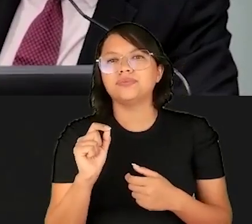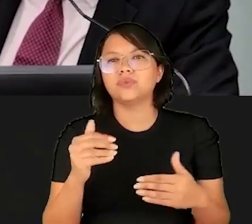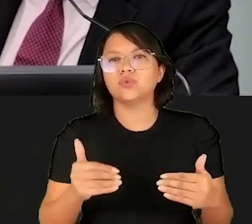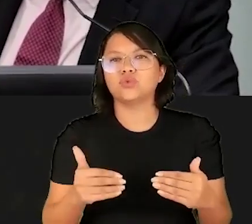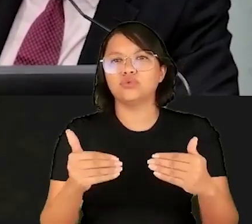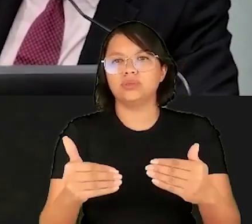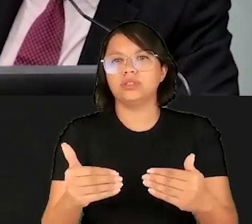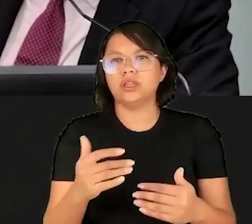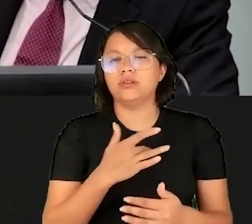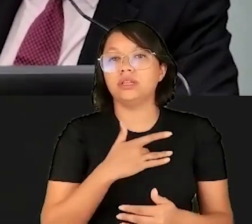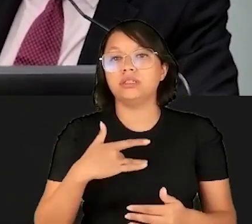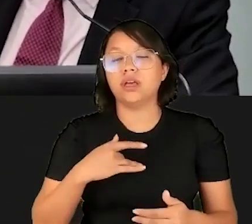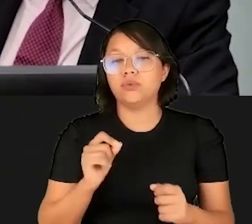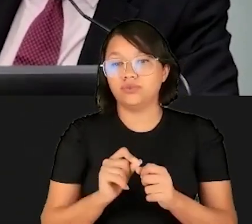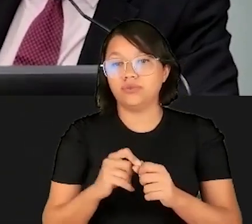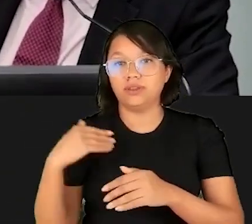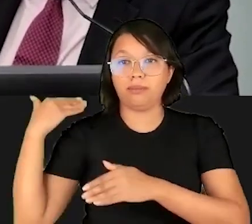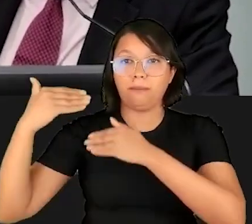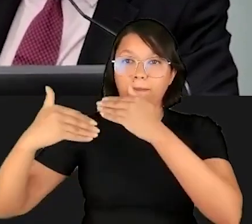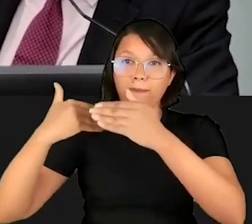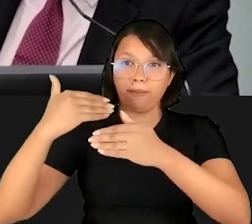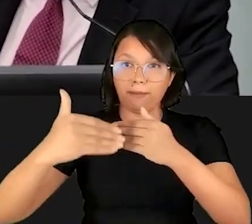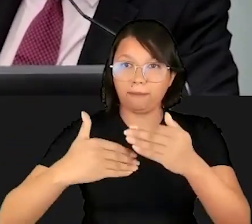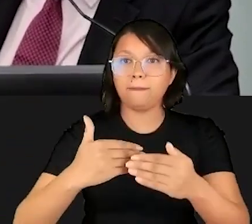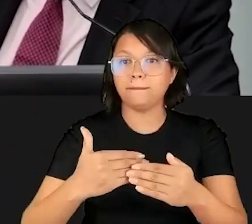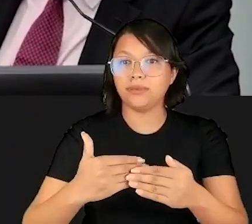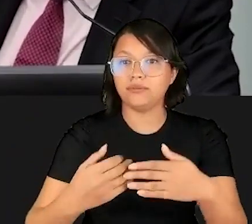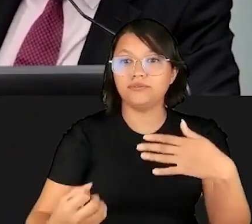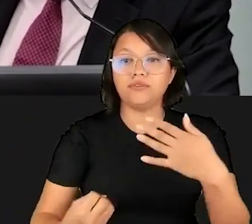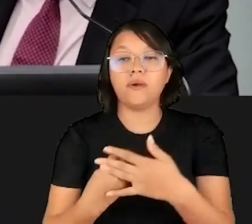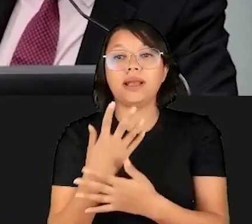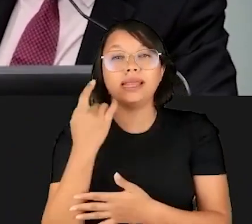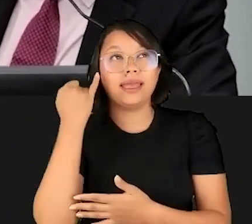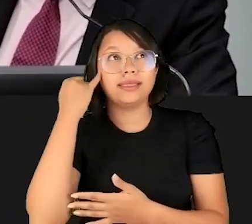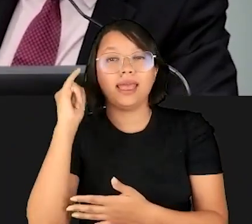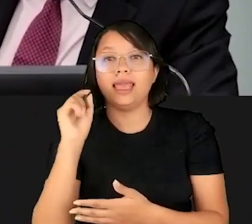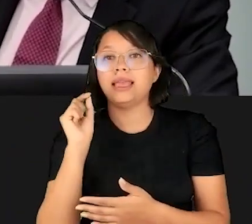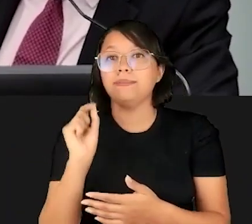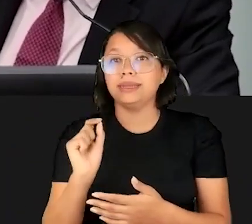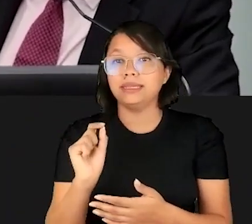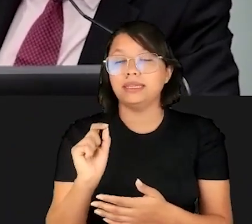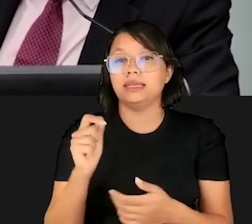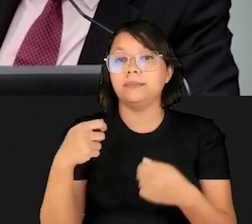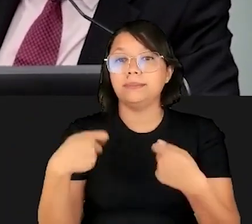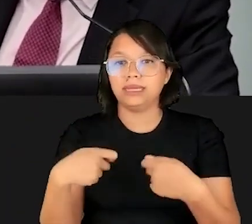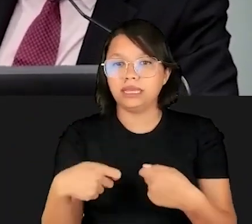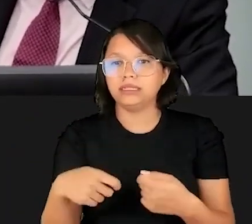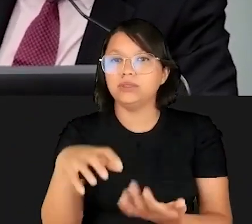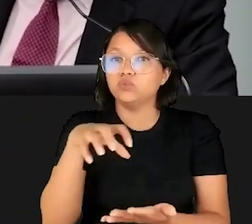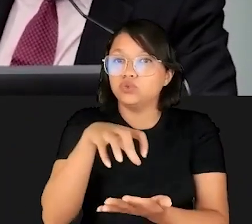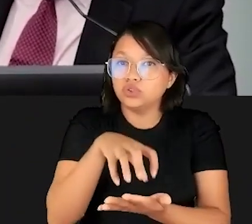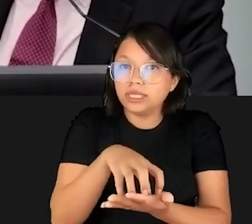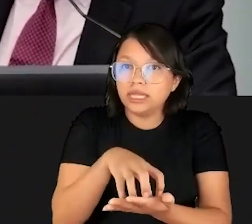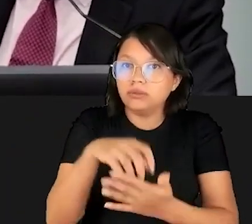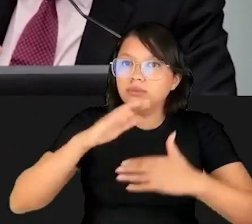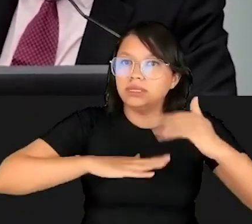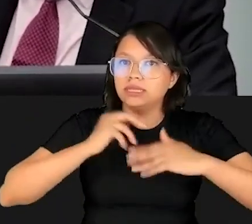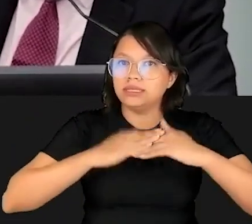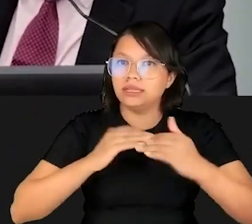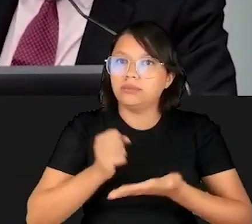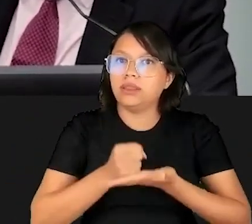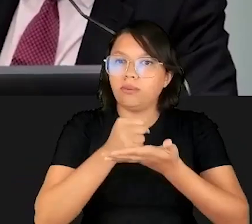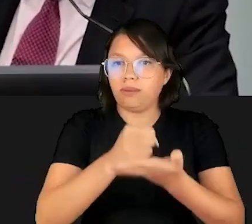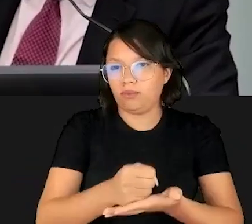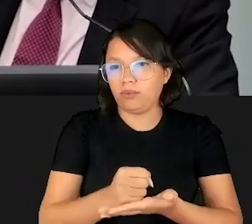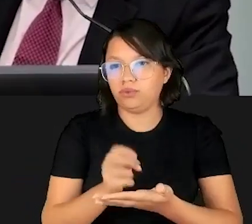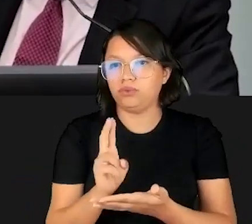ao longo dos anos foi criar a ideia de que você tem que ter alguns centros muito especializados para dar justamente esse apoio. Então, tem os